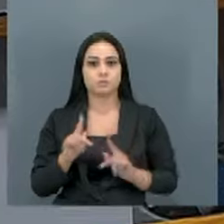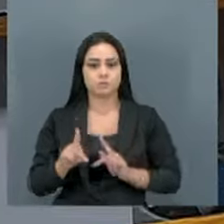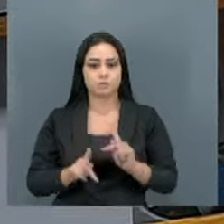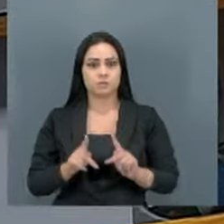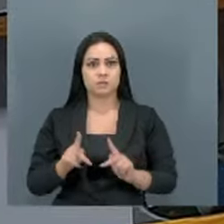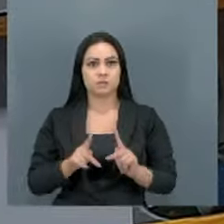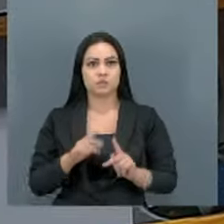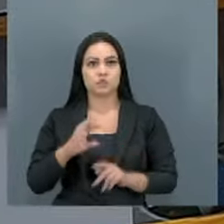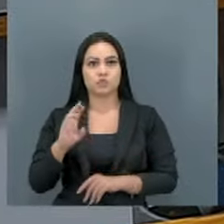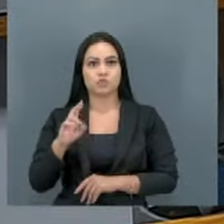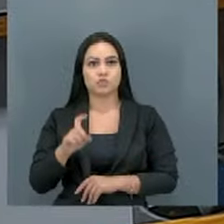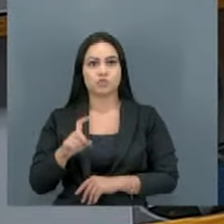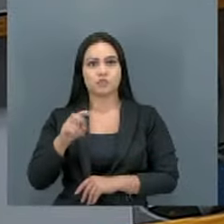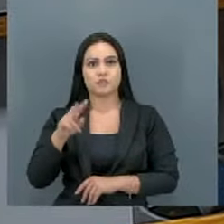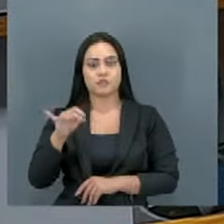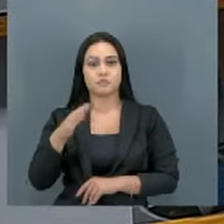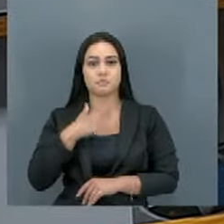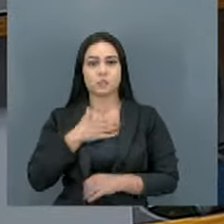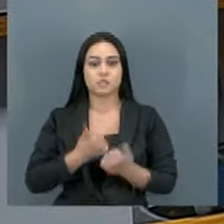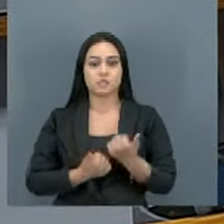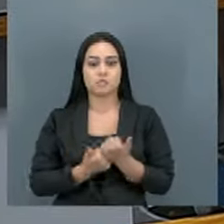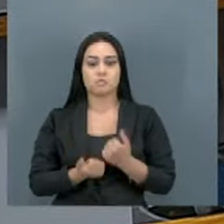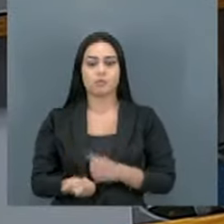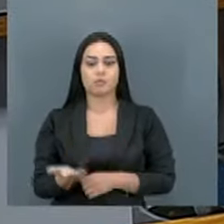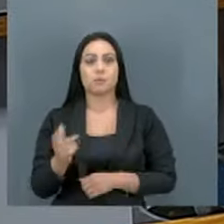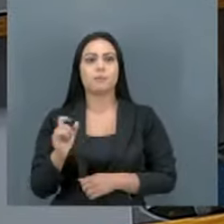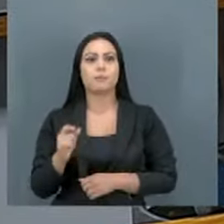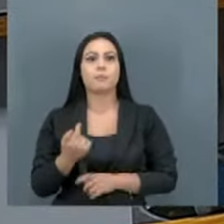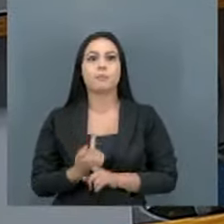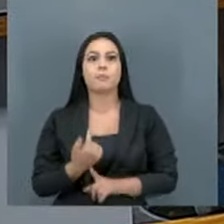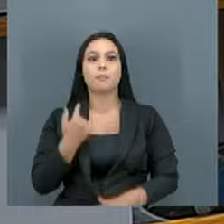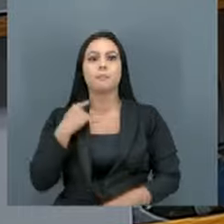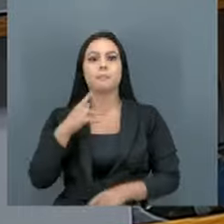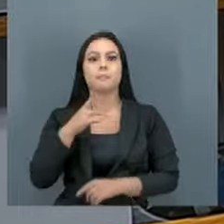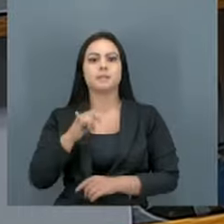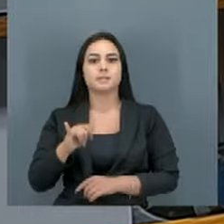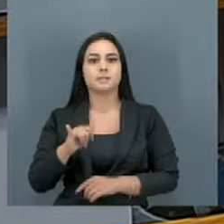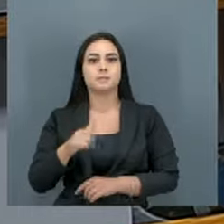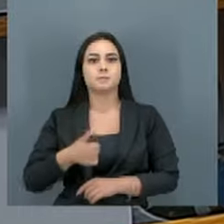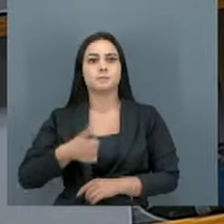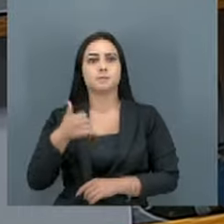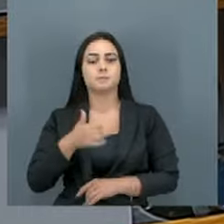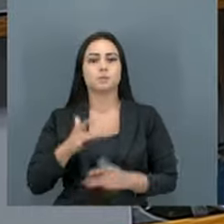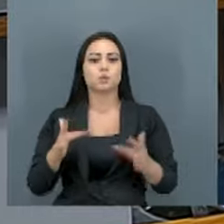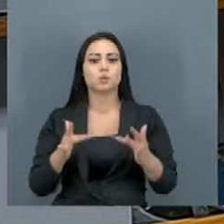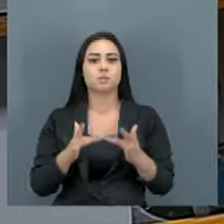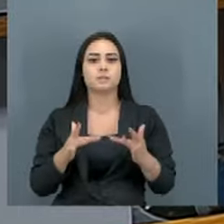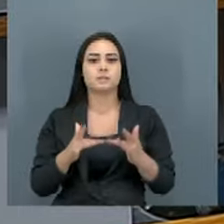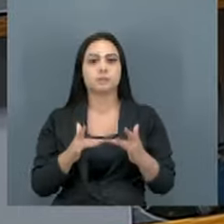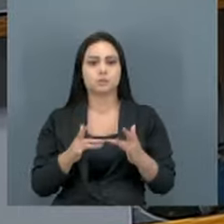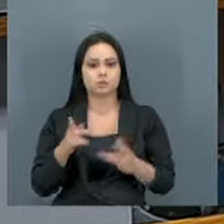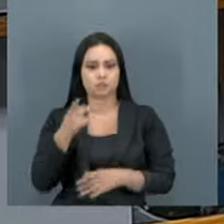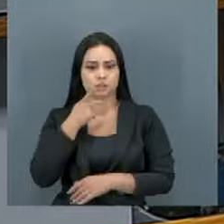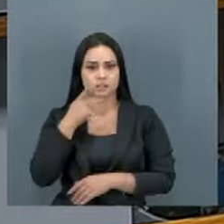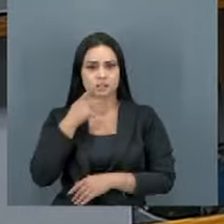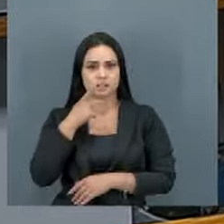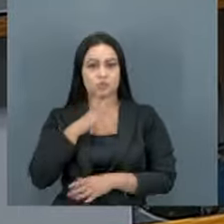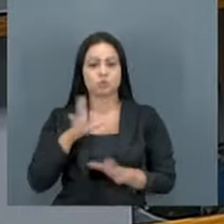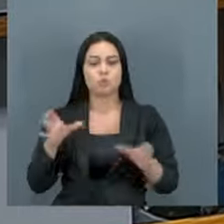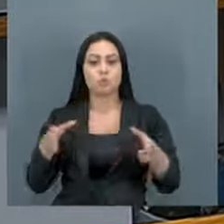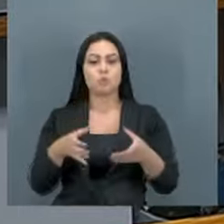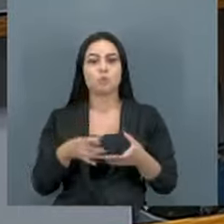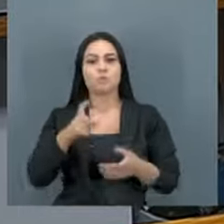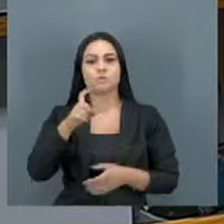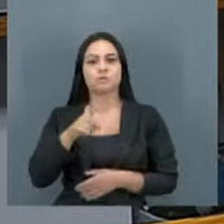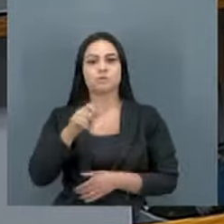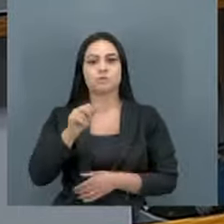chavante, meu assessor mandou a antiga SPI. Primeiro contato registrado com o povo chavante,